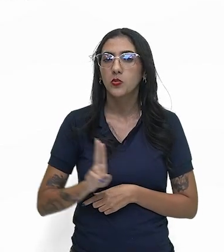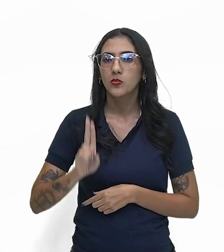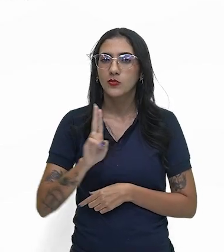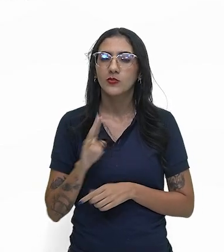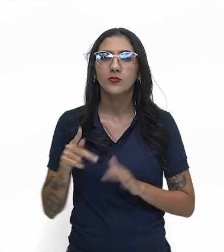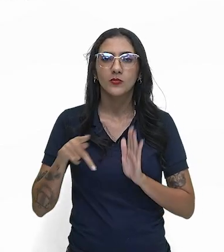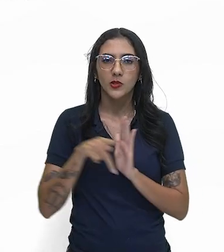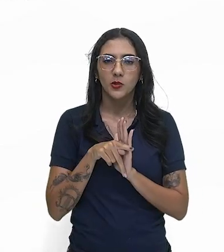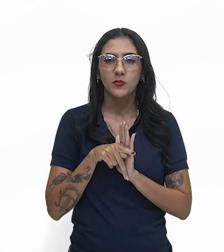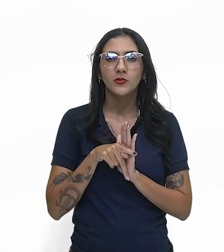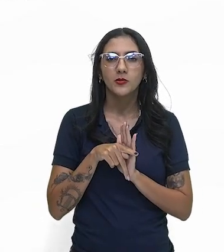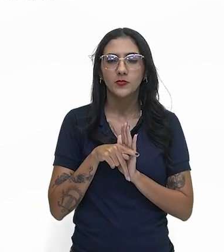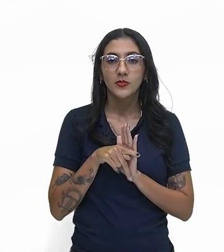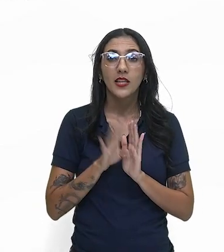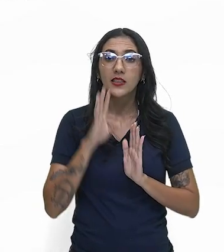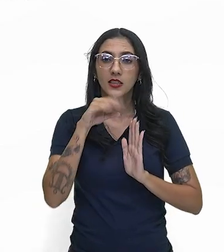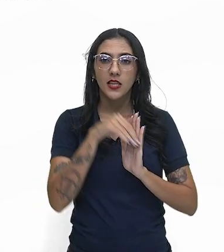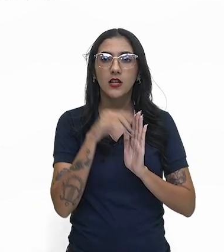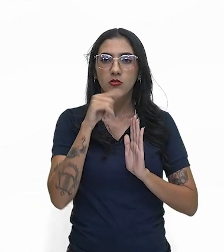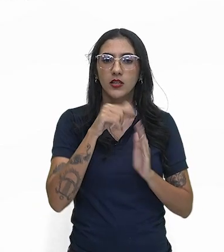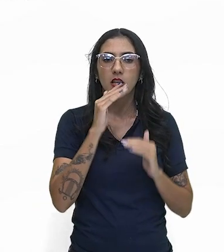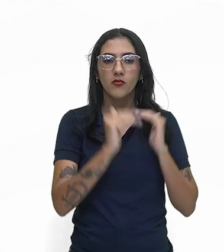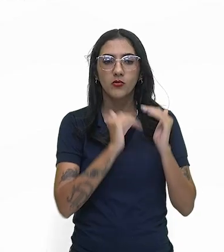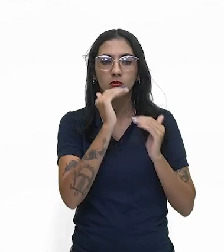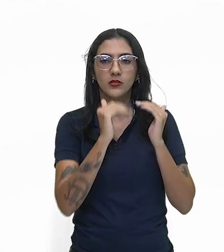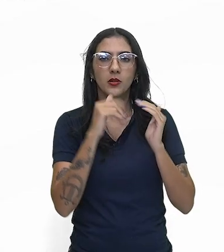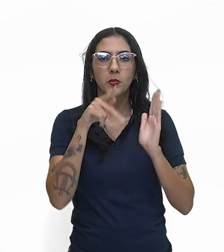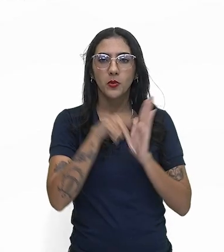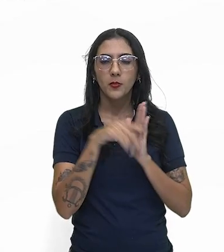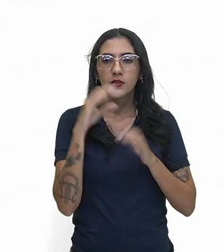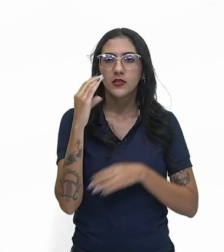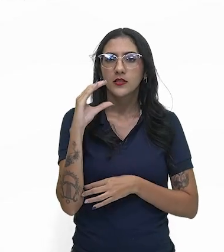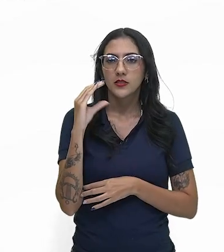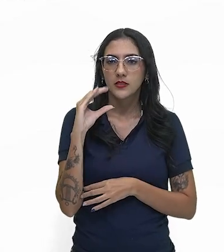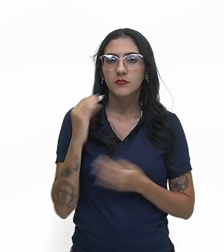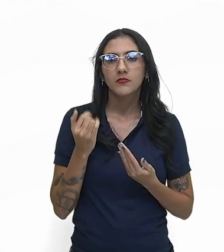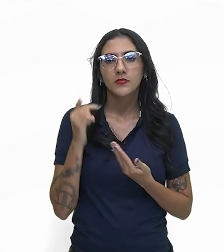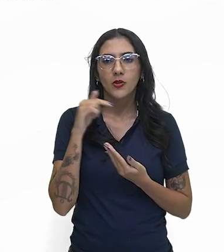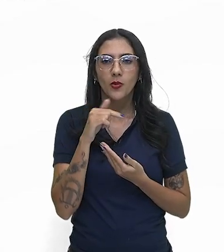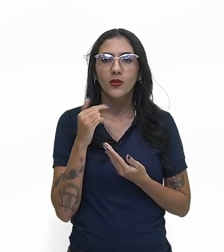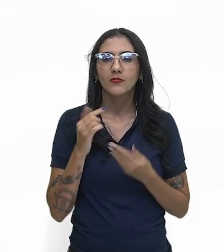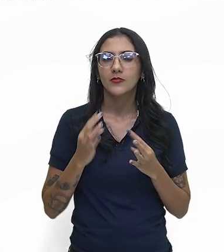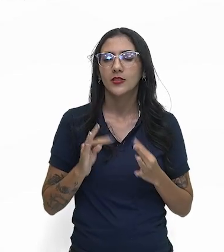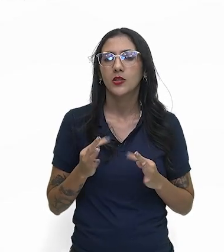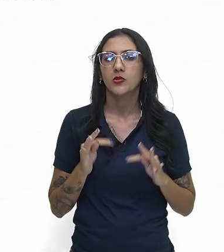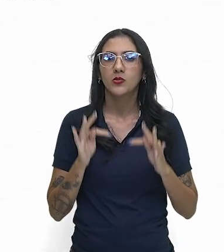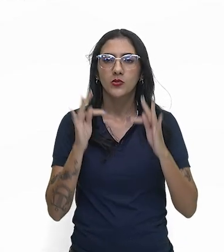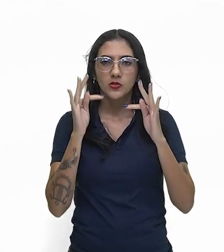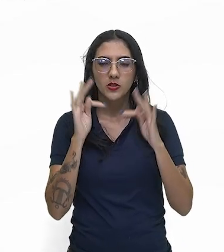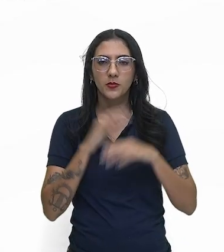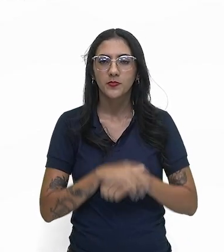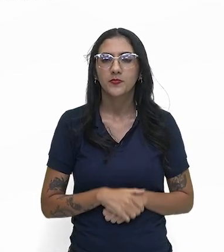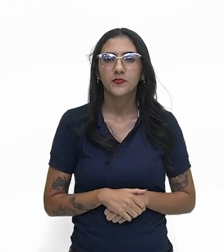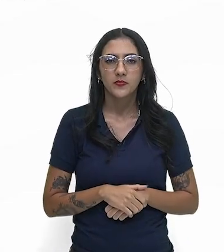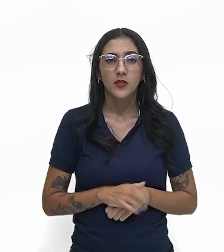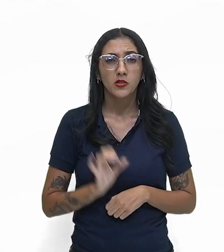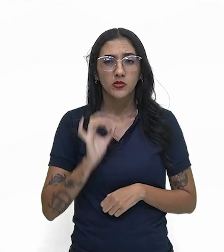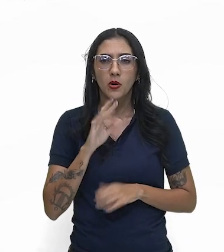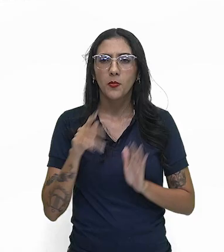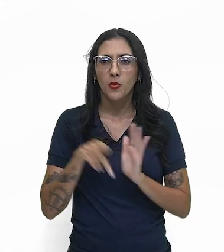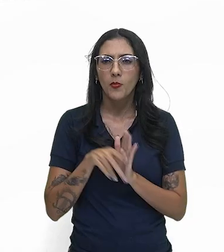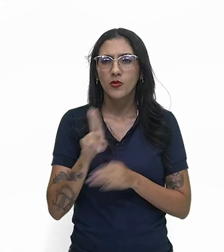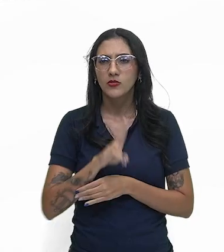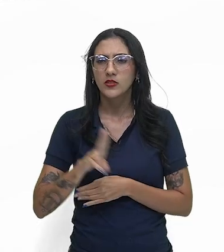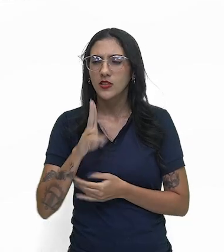né, dentro dessa evolução da ciência. Então, é uma tecnologia não apenas que